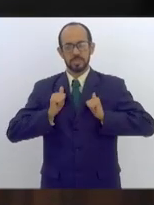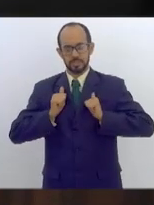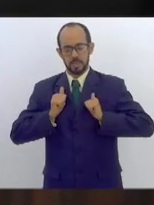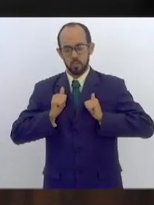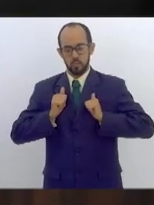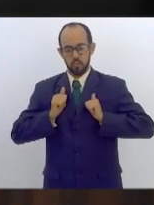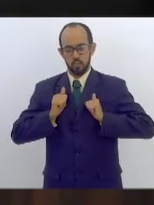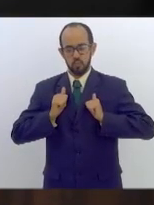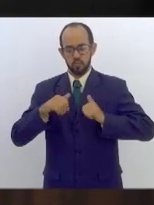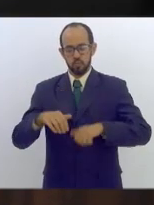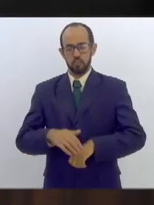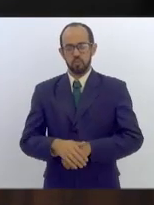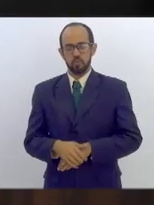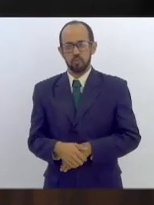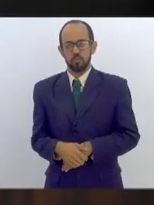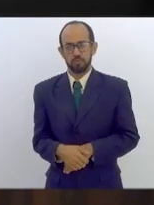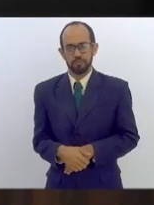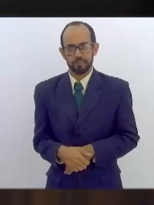Abstenção do PSD.